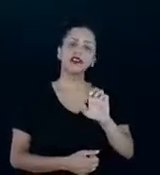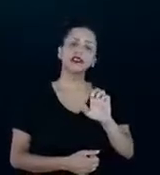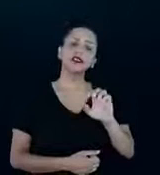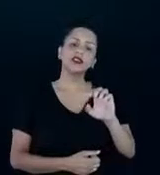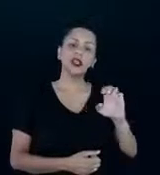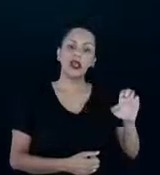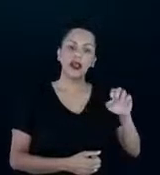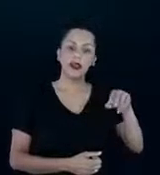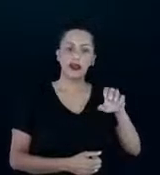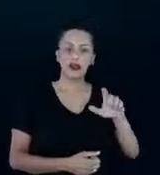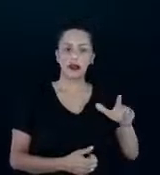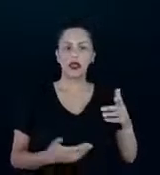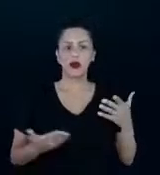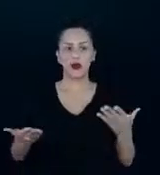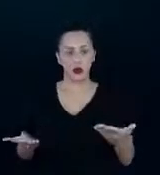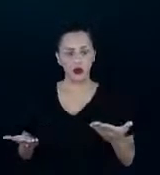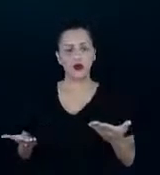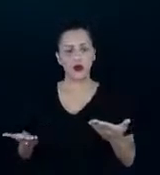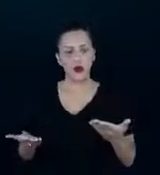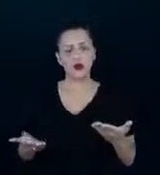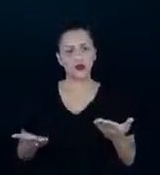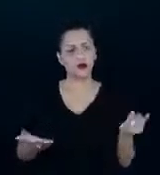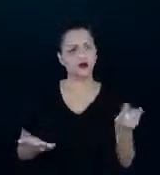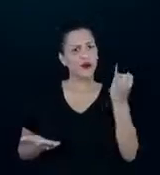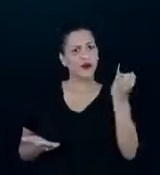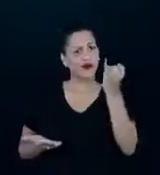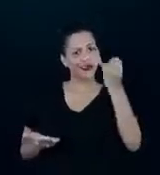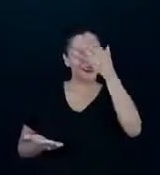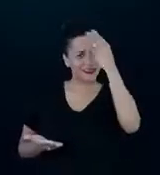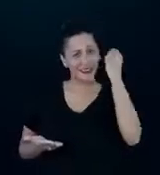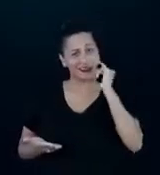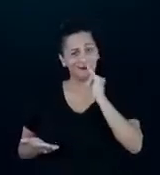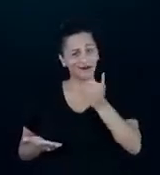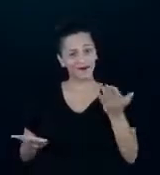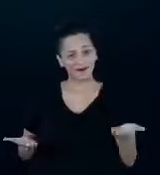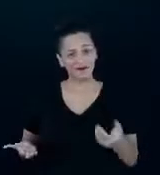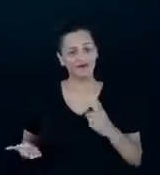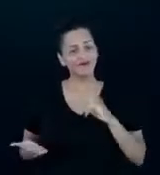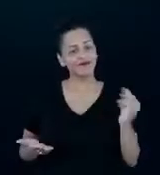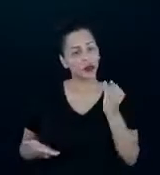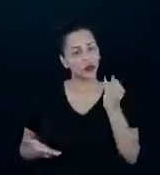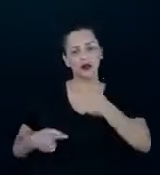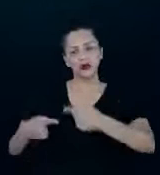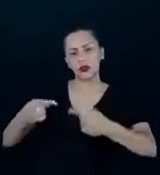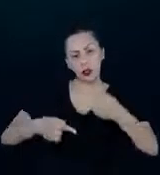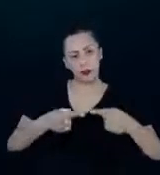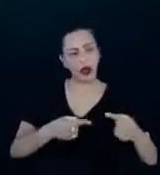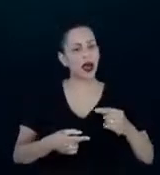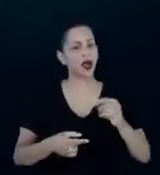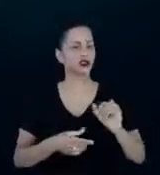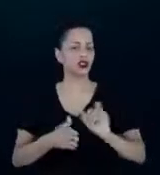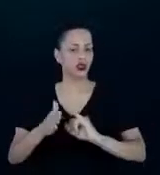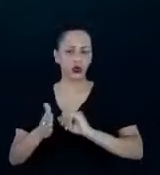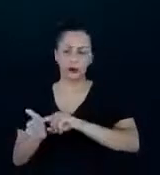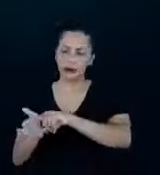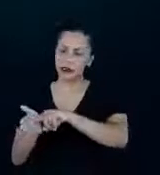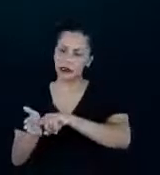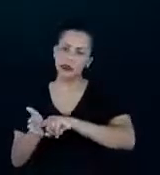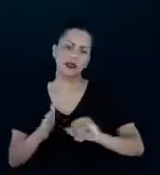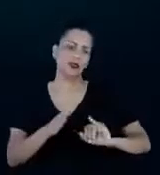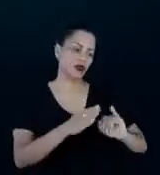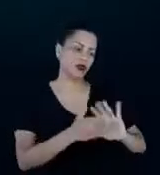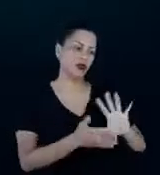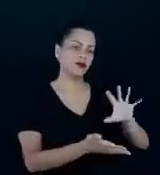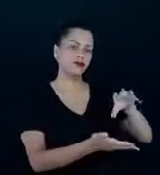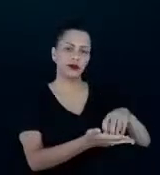para exposição das nossas necessidades, tanto das empresas quanto dos institutos de pesquisa, das instituições de ensino e pesquisa,